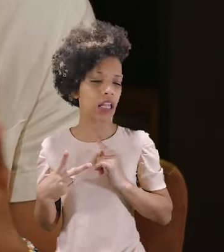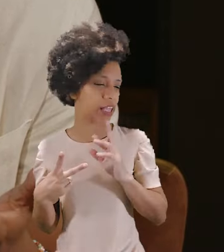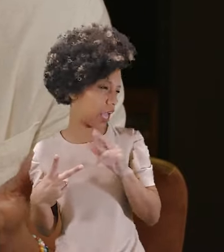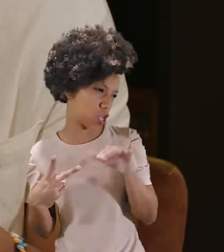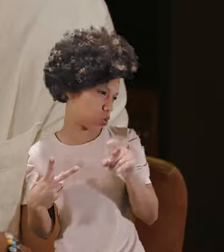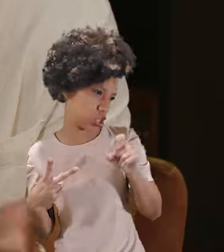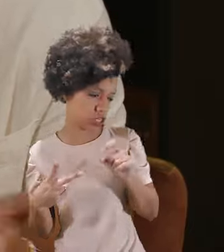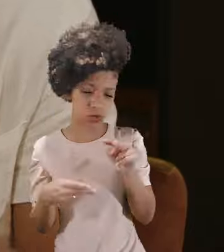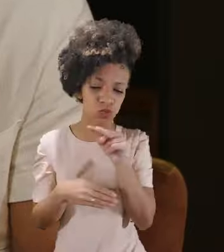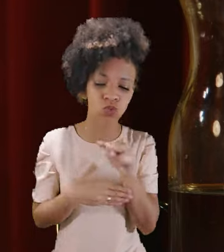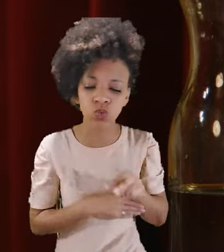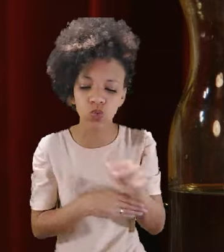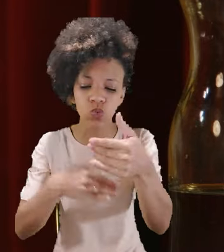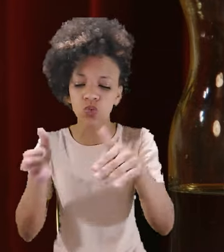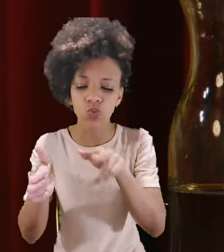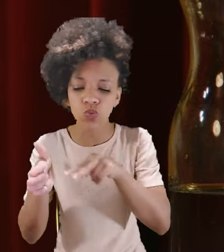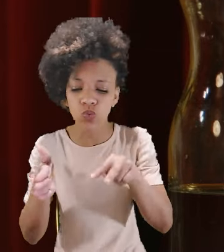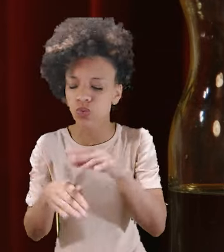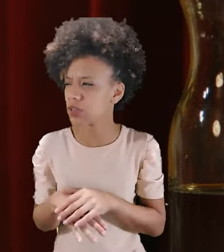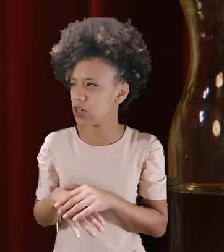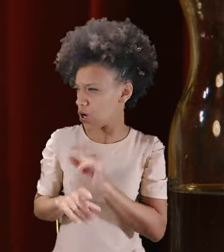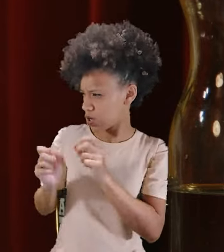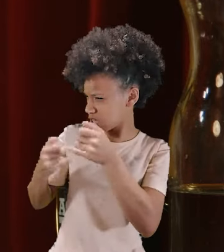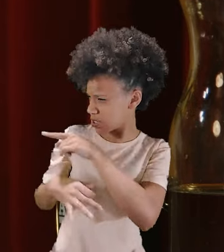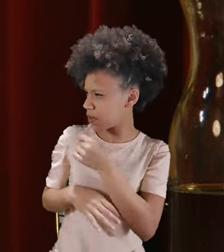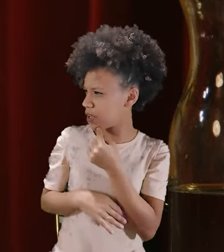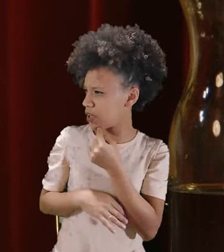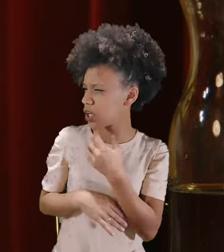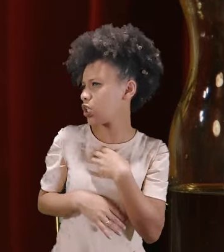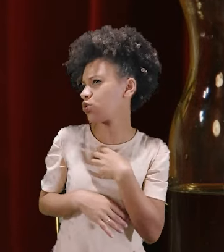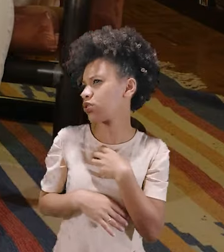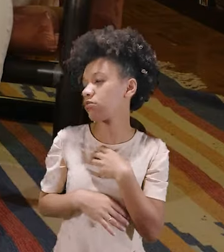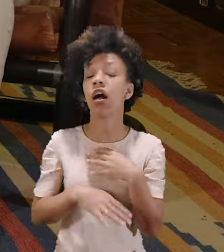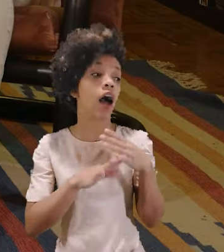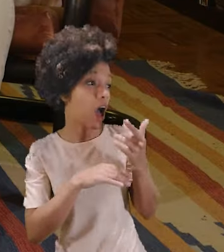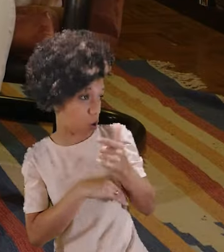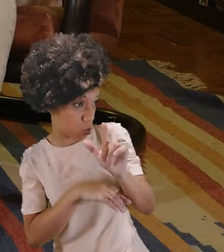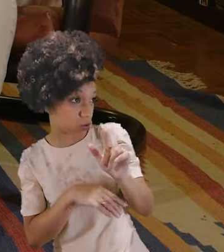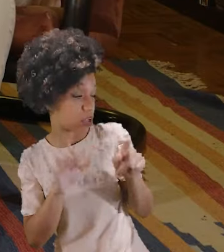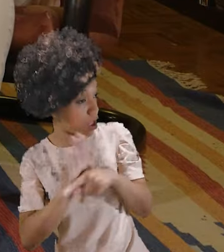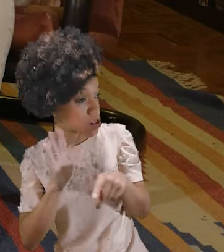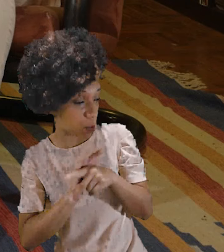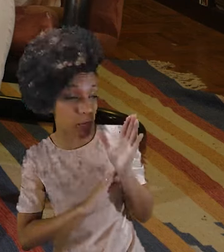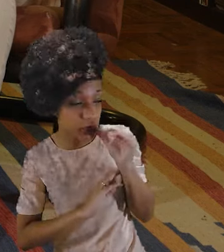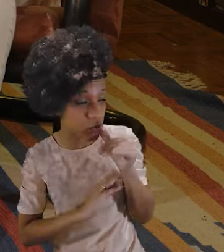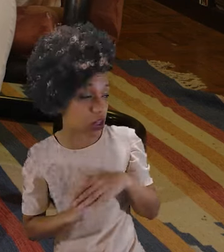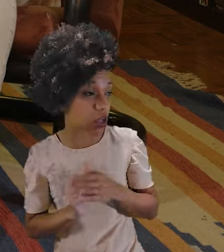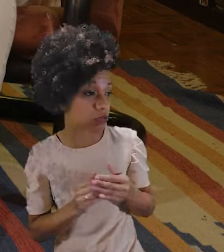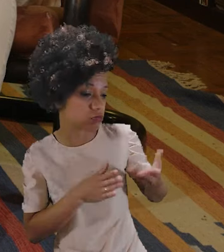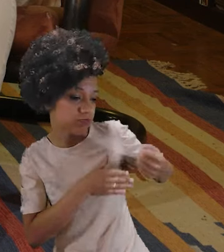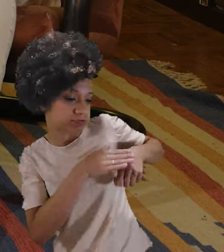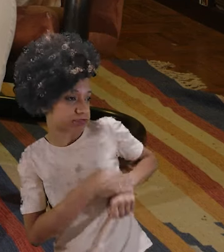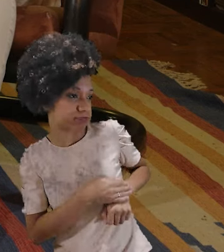cara passa raio-x e tal nave não tem isso não entendi aí eu coloco o dia que você falar você falou que o jeito é porque tem outra pessoa para o antes